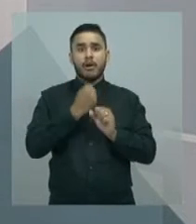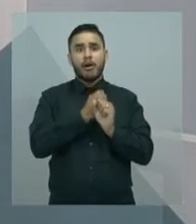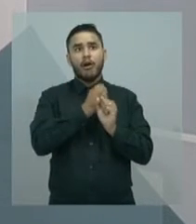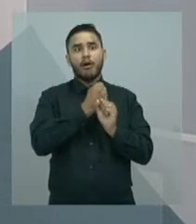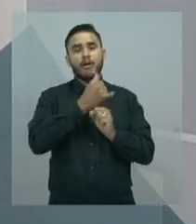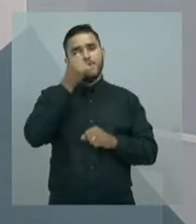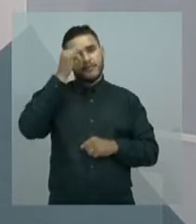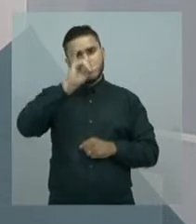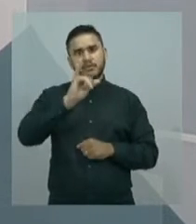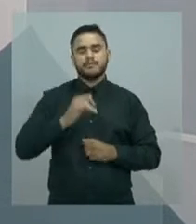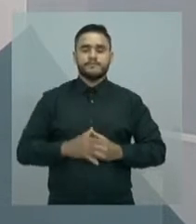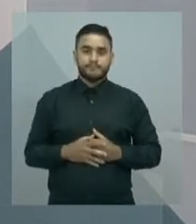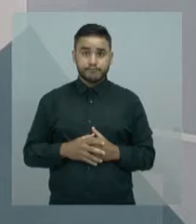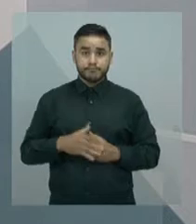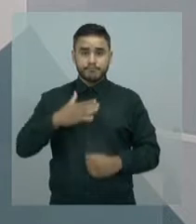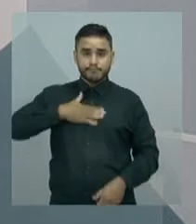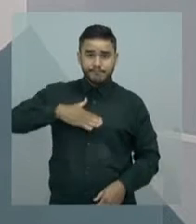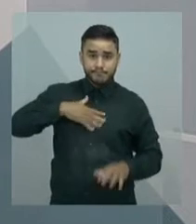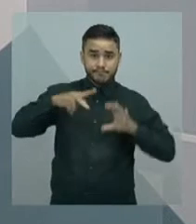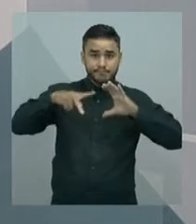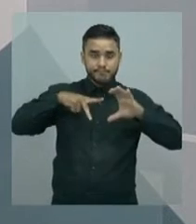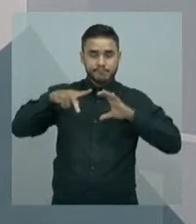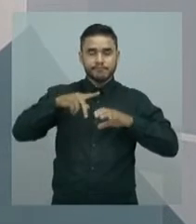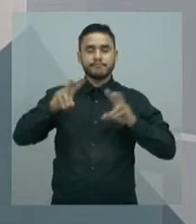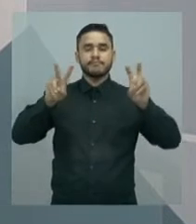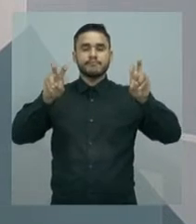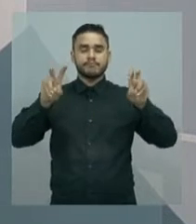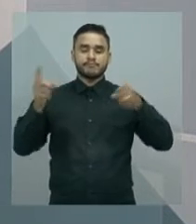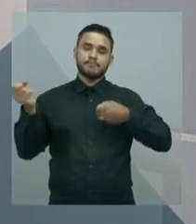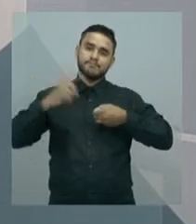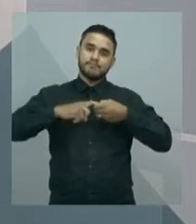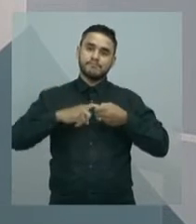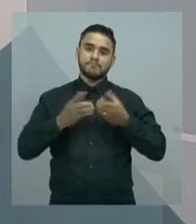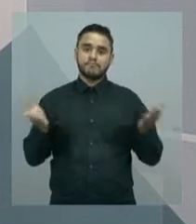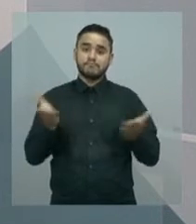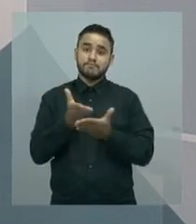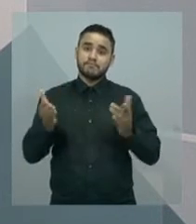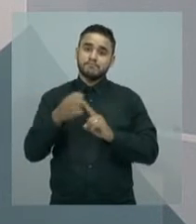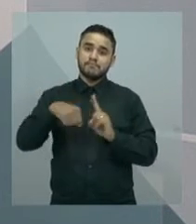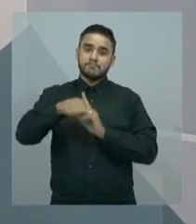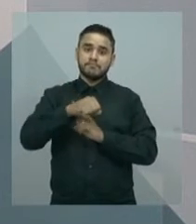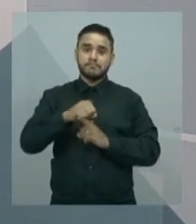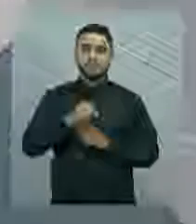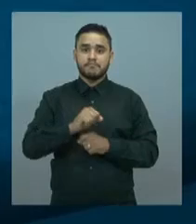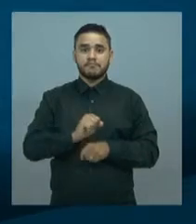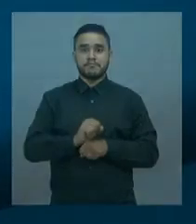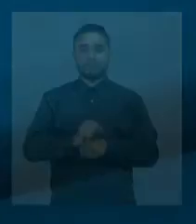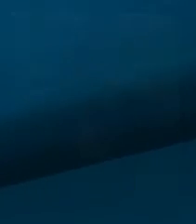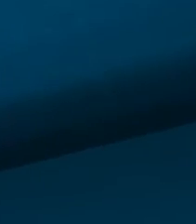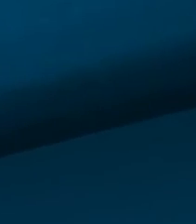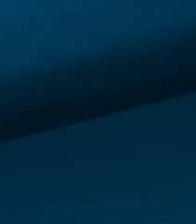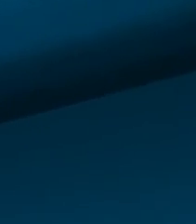intervalo. Na volta, continuamos com este assunto da mediação comunitária. Aguarde um instante só.